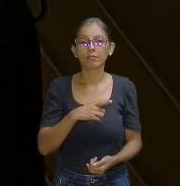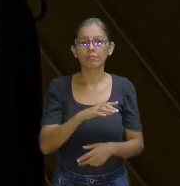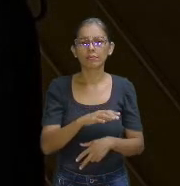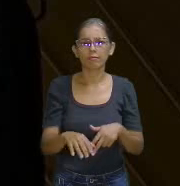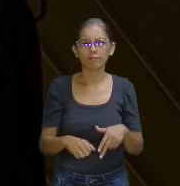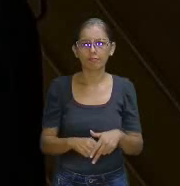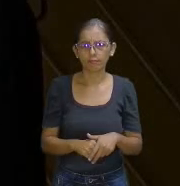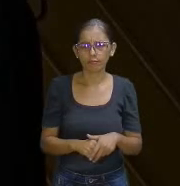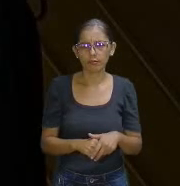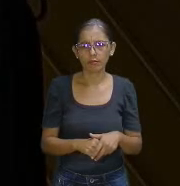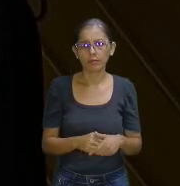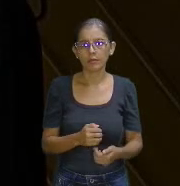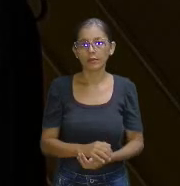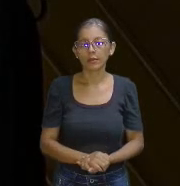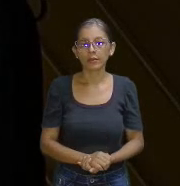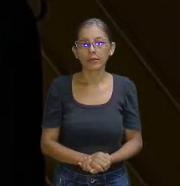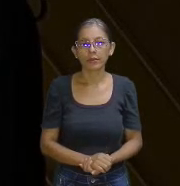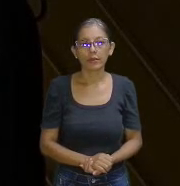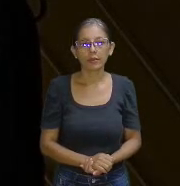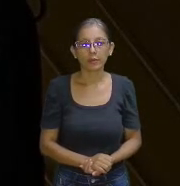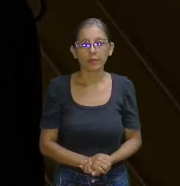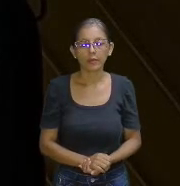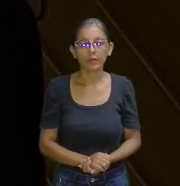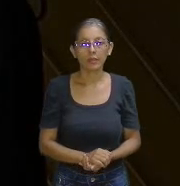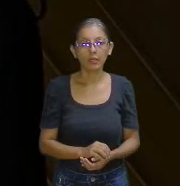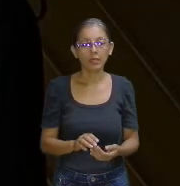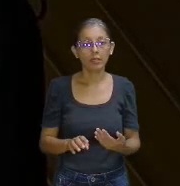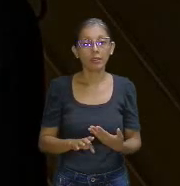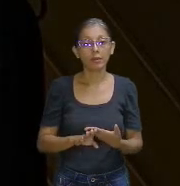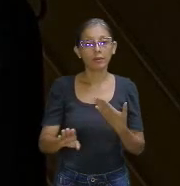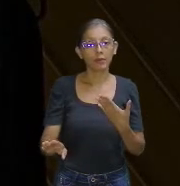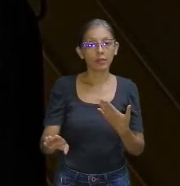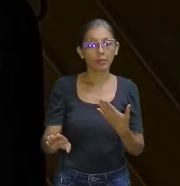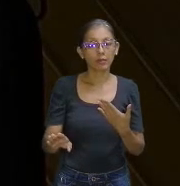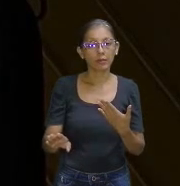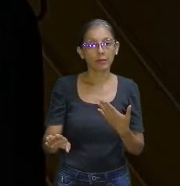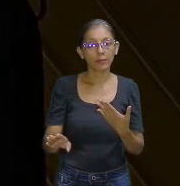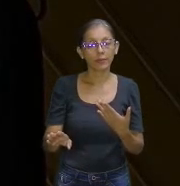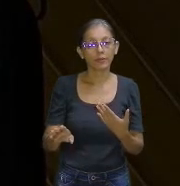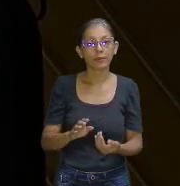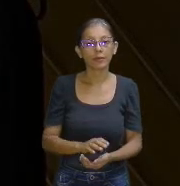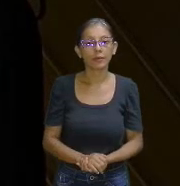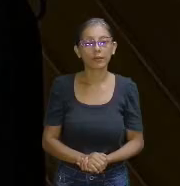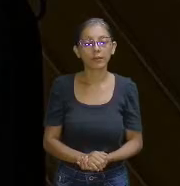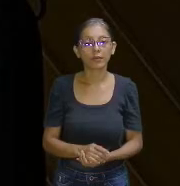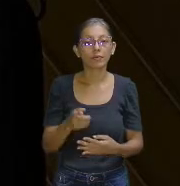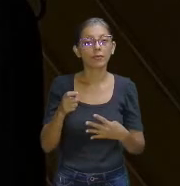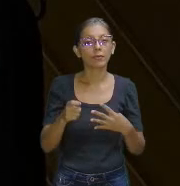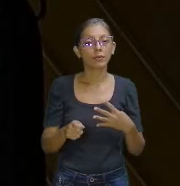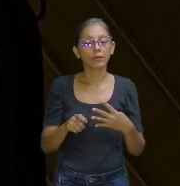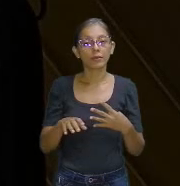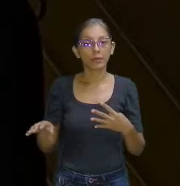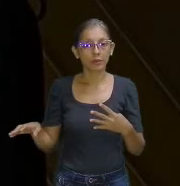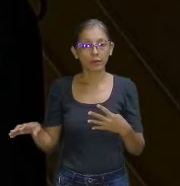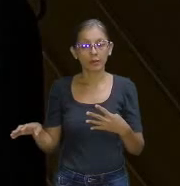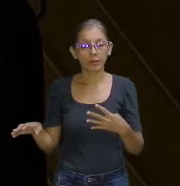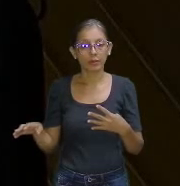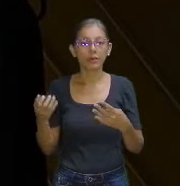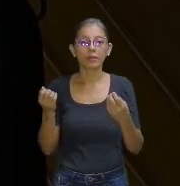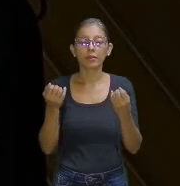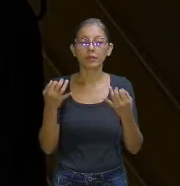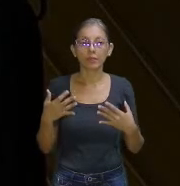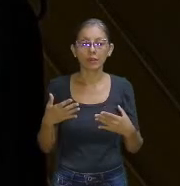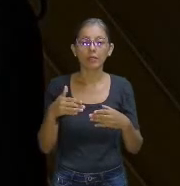inexpressiva das candidatas impugnadas. Afasta essa alegação. Ainda que a jurisprudência do TSE admita que a